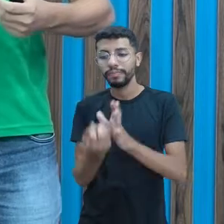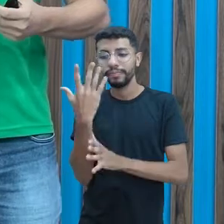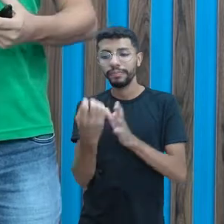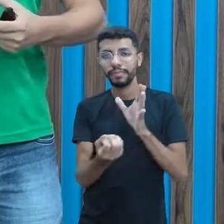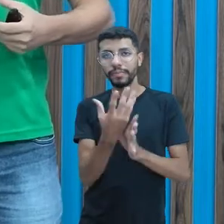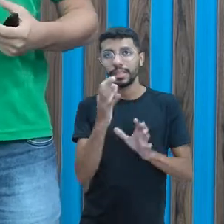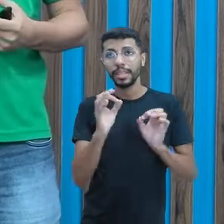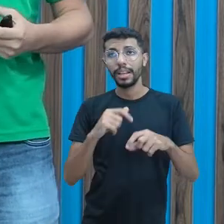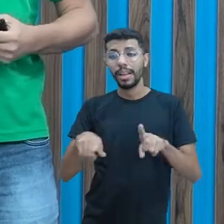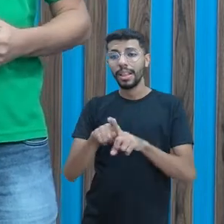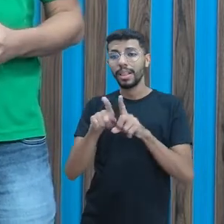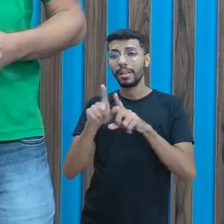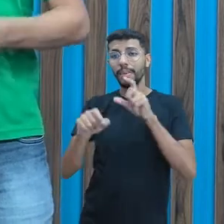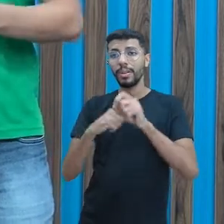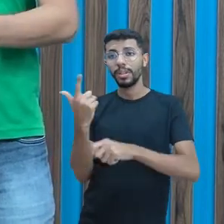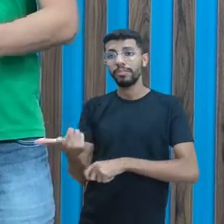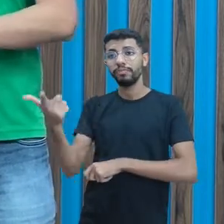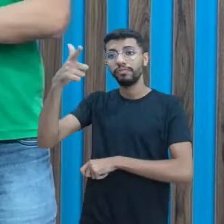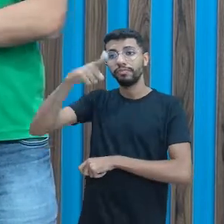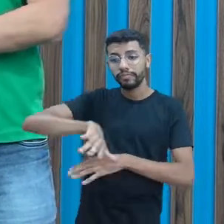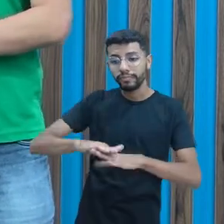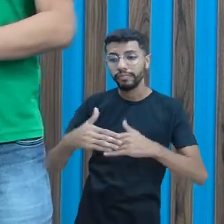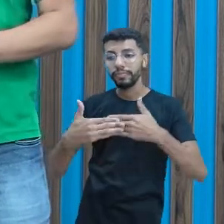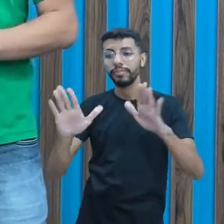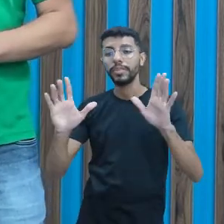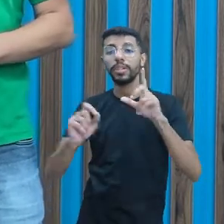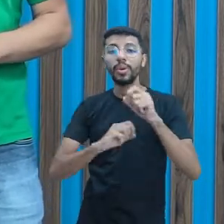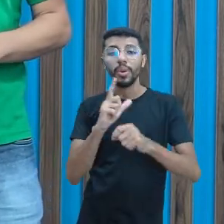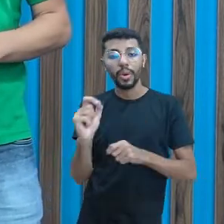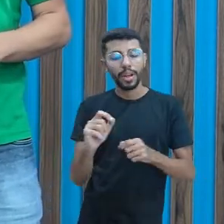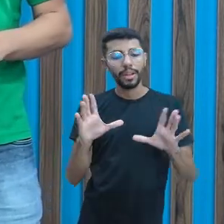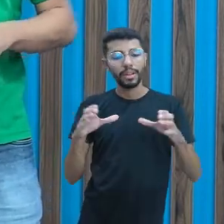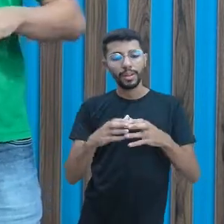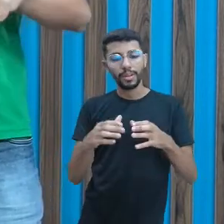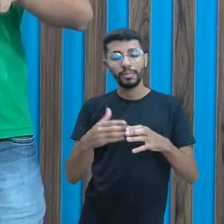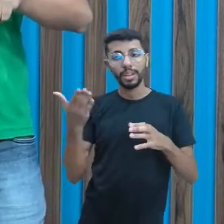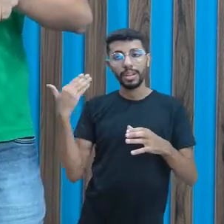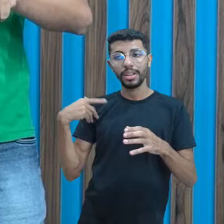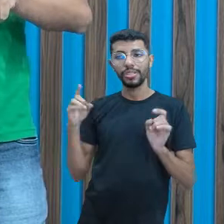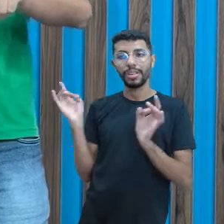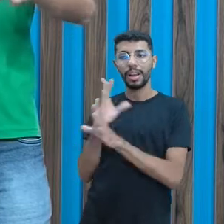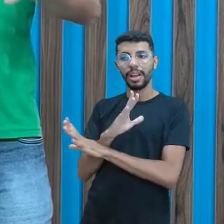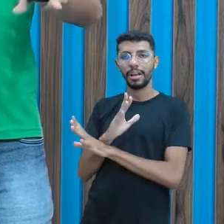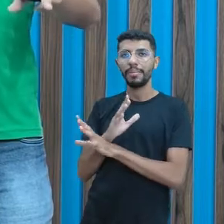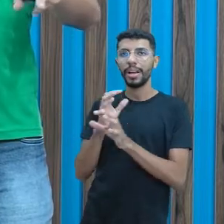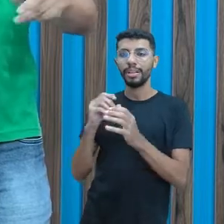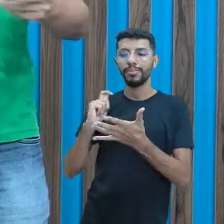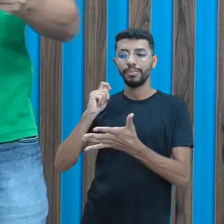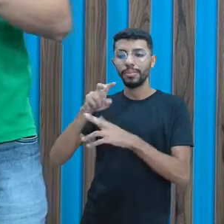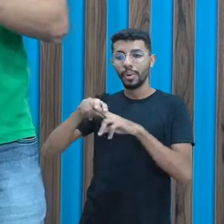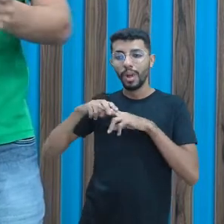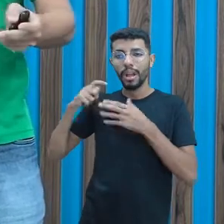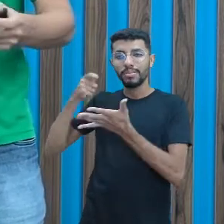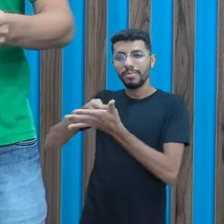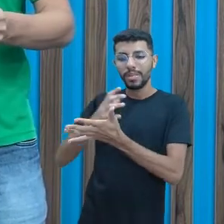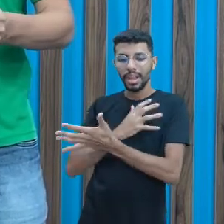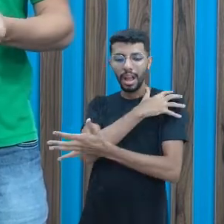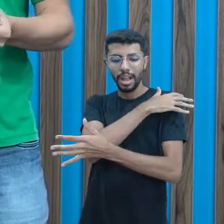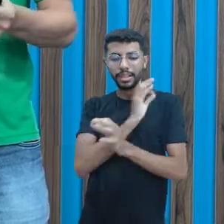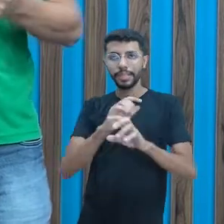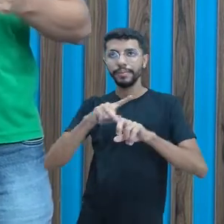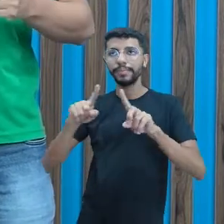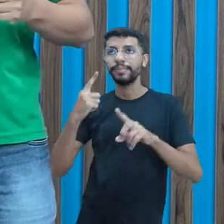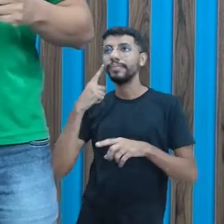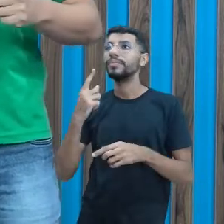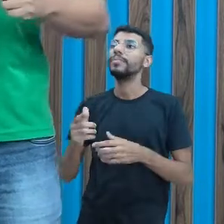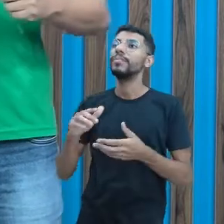a reinauguração de partidos que foram extintos com a ditadura militar. Com isso, os grupos se fragmentam e até disputam entre si,